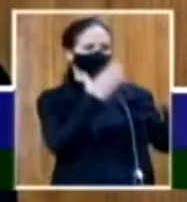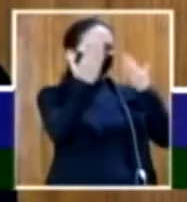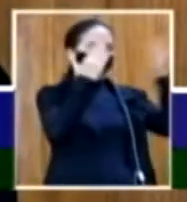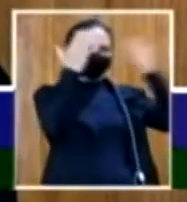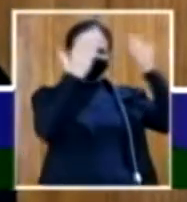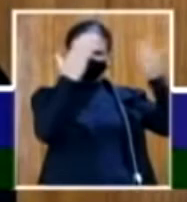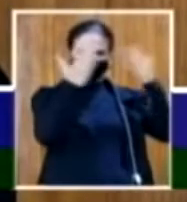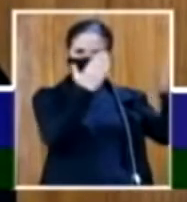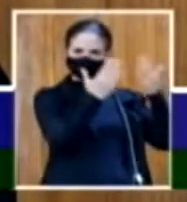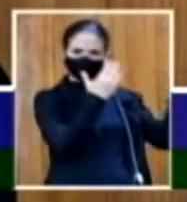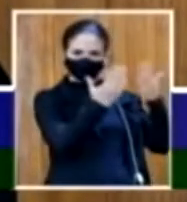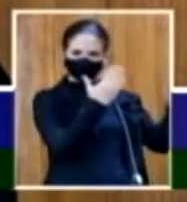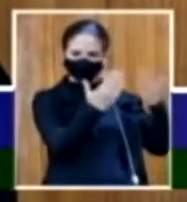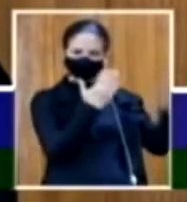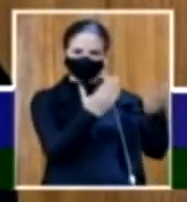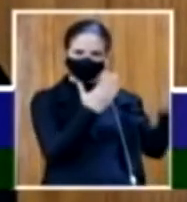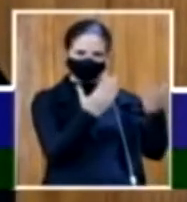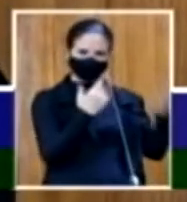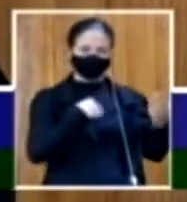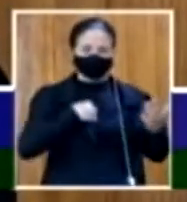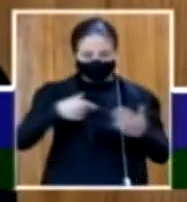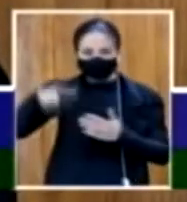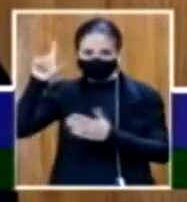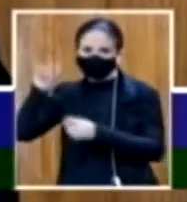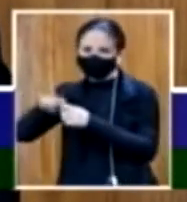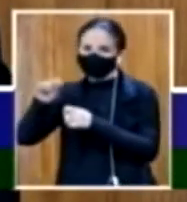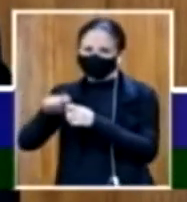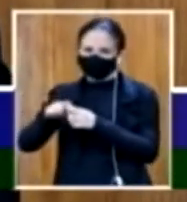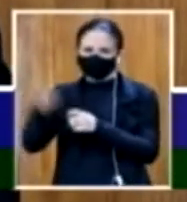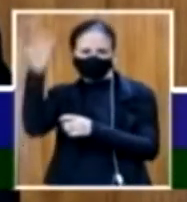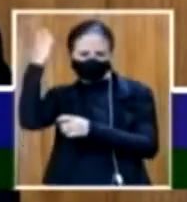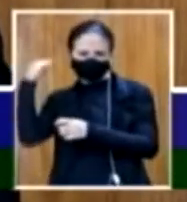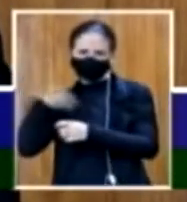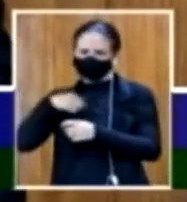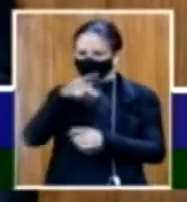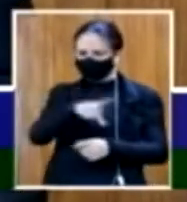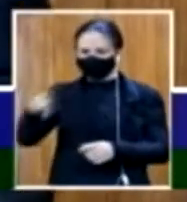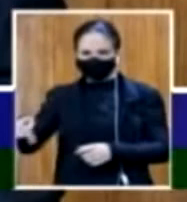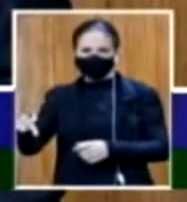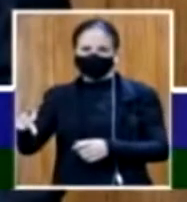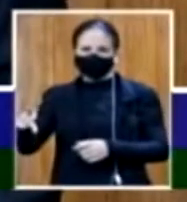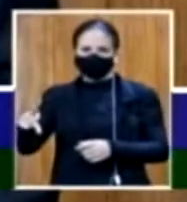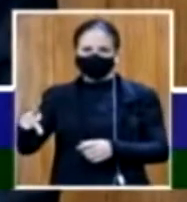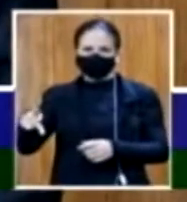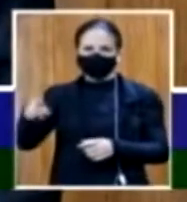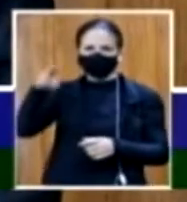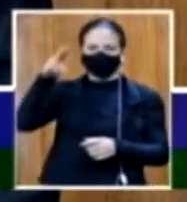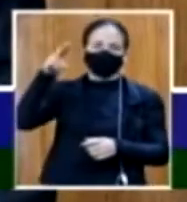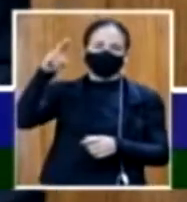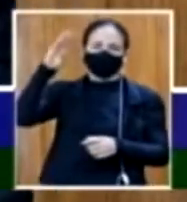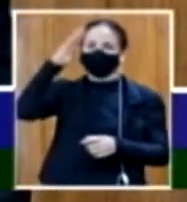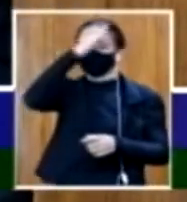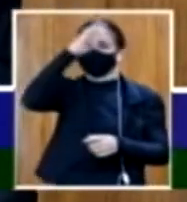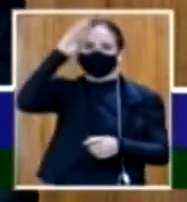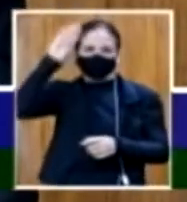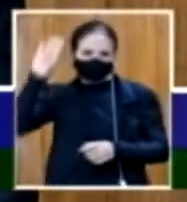eu costumava ilustrar quando professor de graduação. Todos, eu acredito,